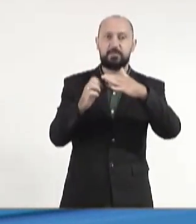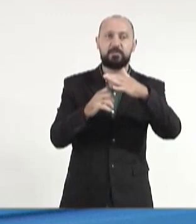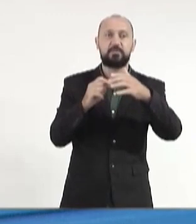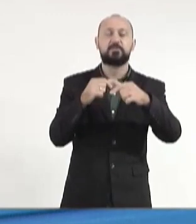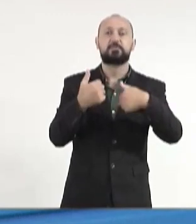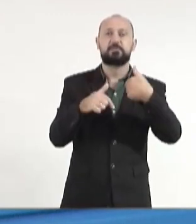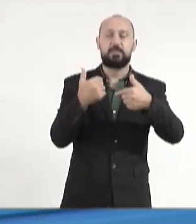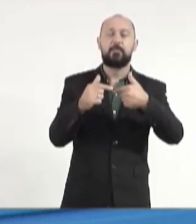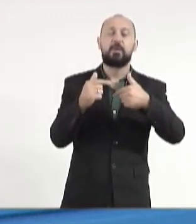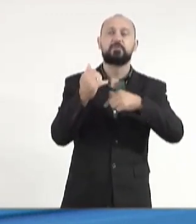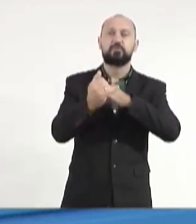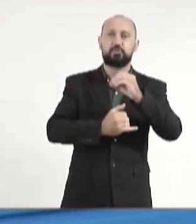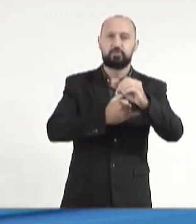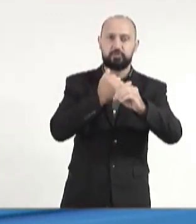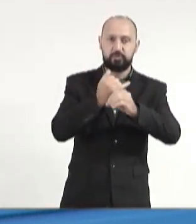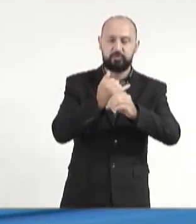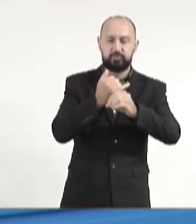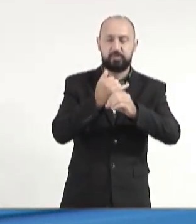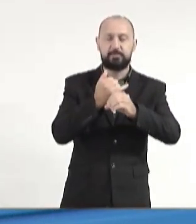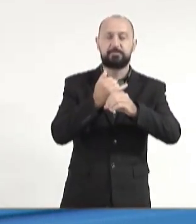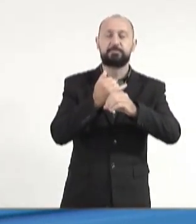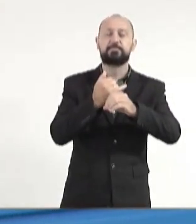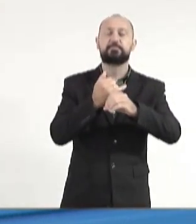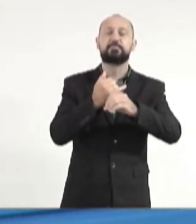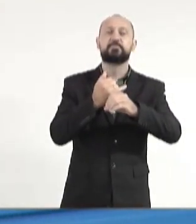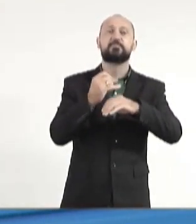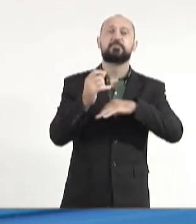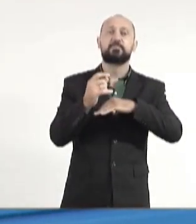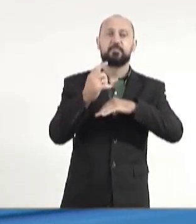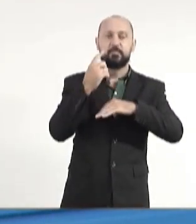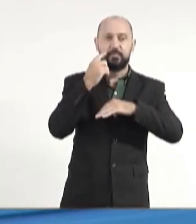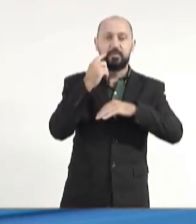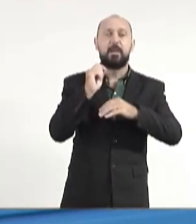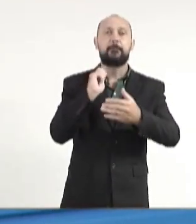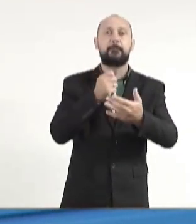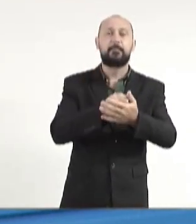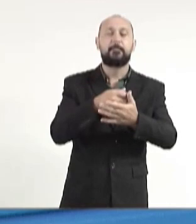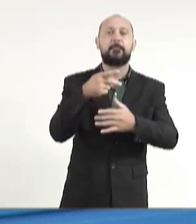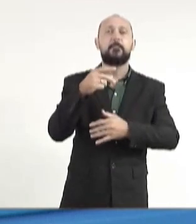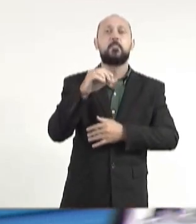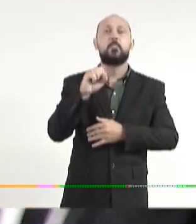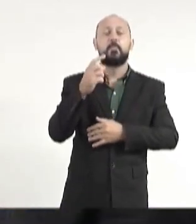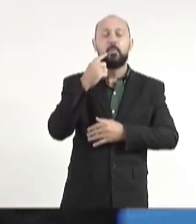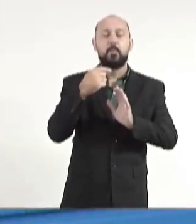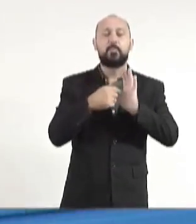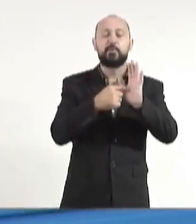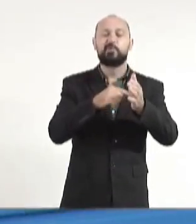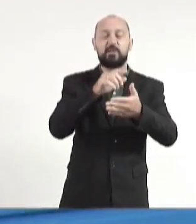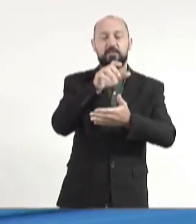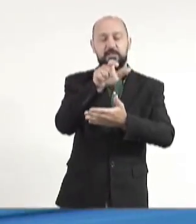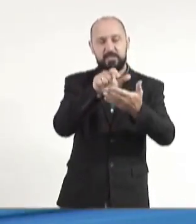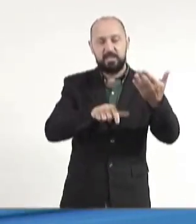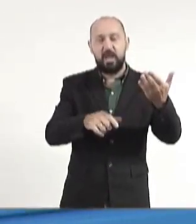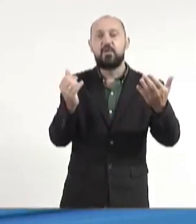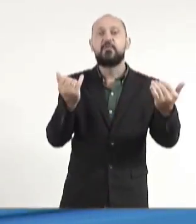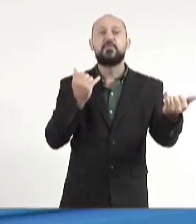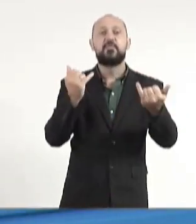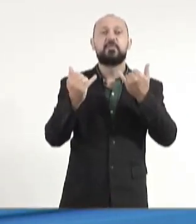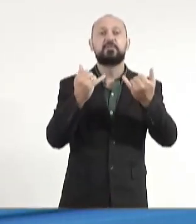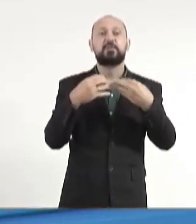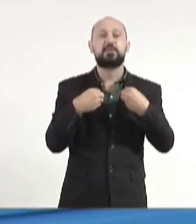decidiu que os estados têm sim competência legislativa para tratar desse assunto, o direito do consumidor, e o acórdão foi